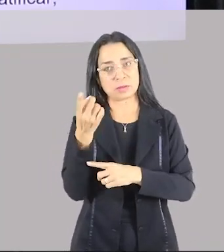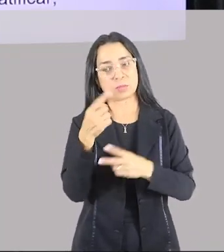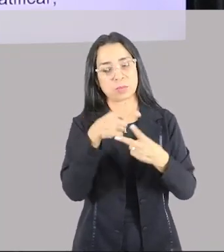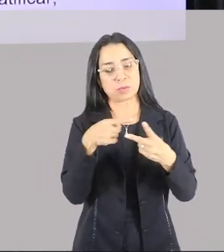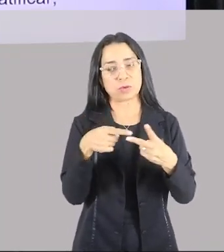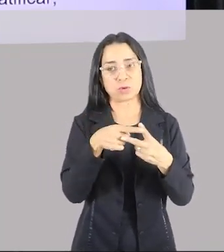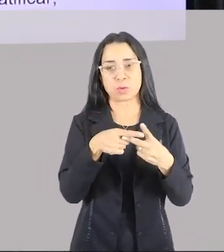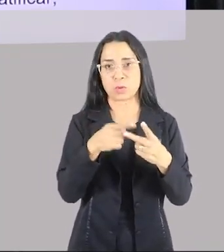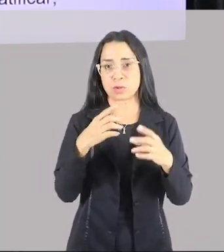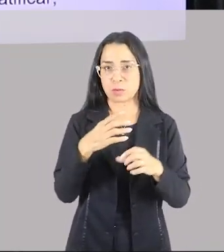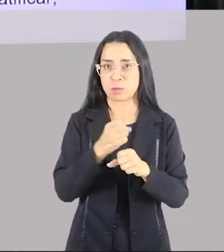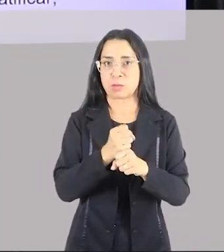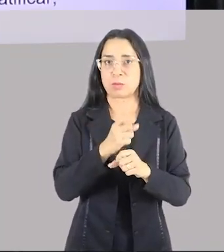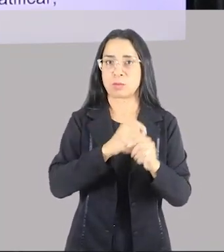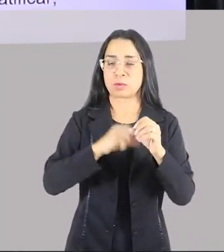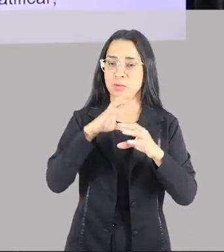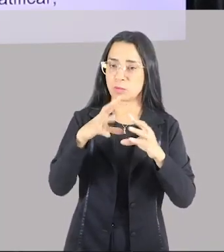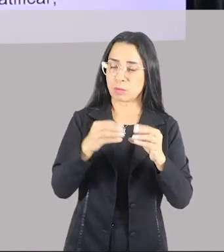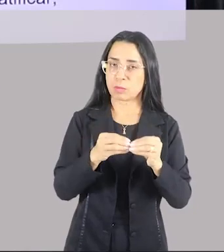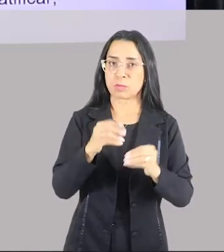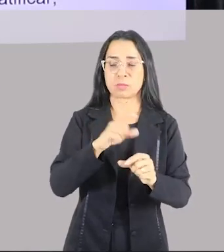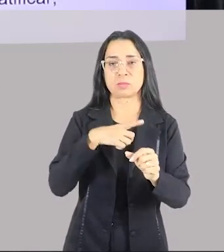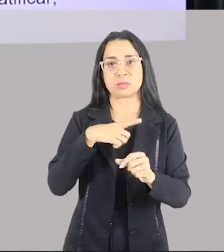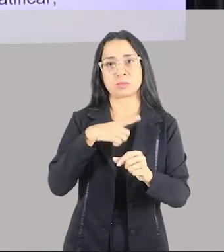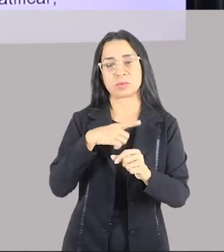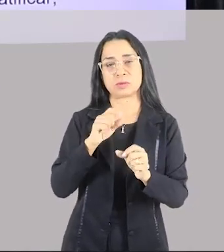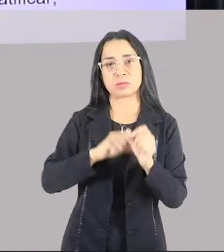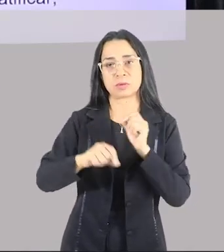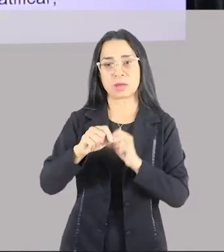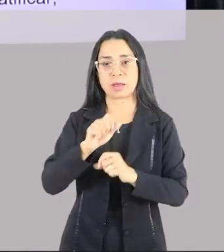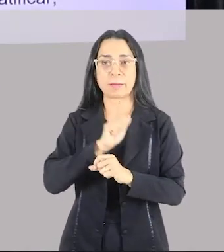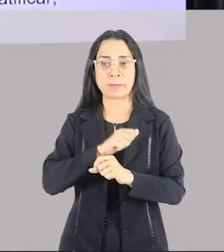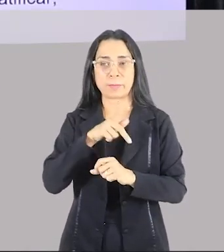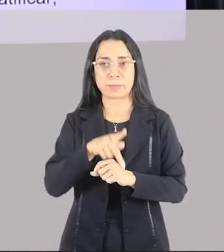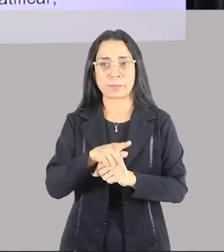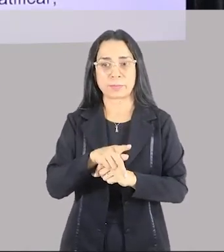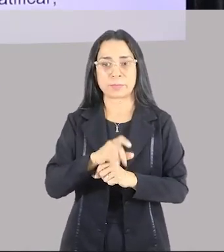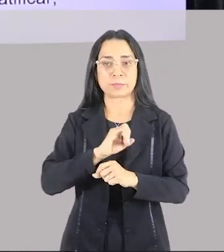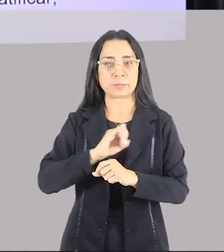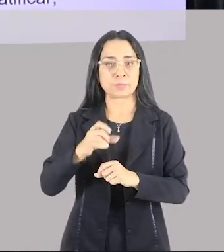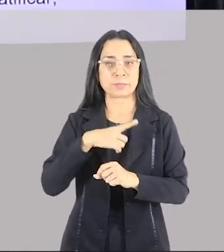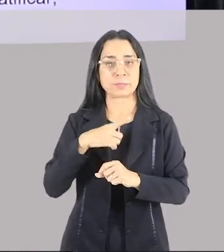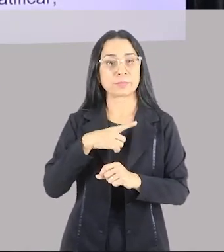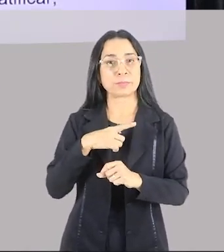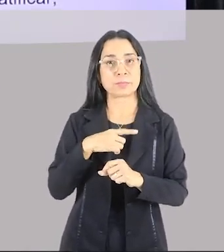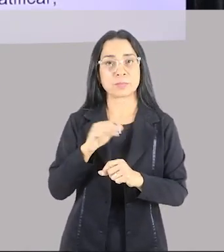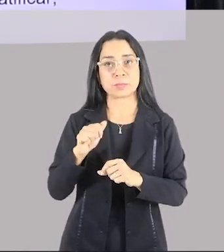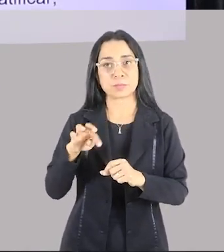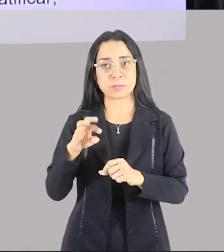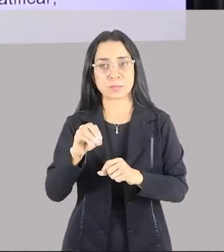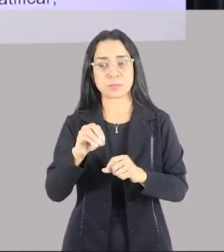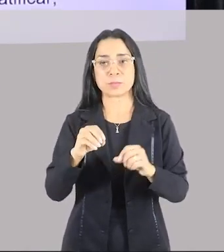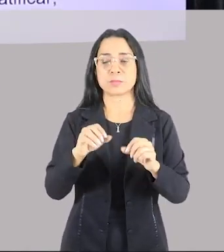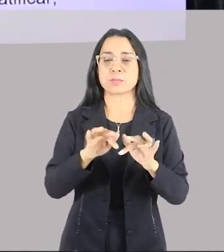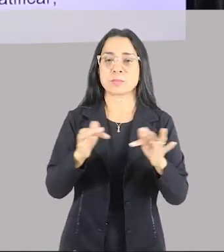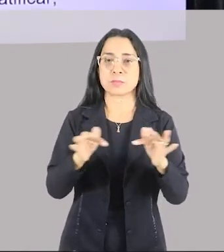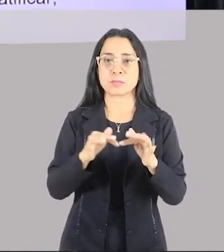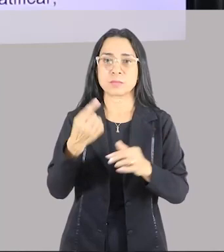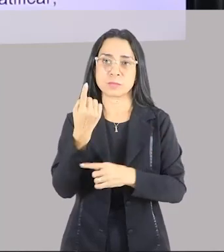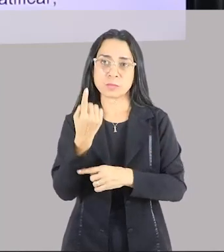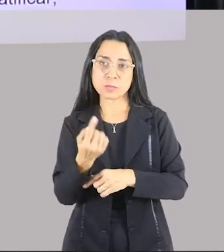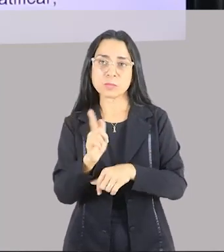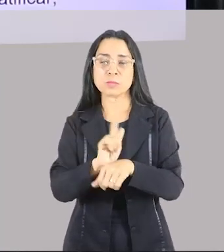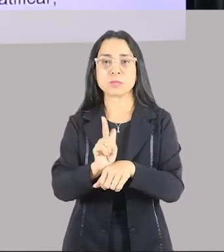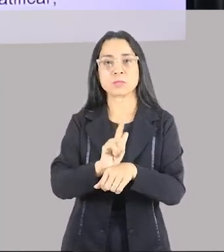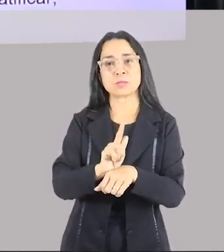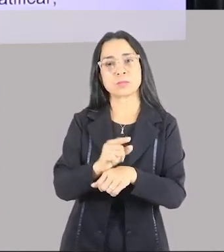eficácia no ato de aposentadoria. Portanto, se eu tenho um ato simples, como um ato uníssono, um ato único, de um único gestor, de um único